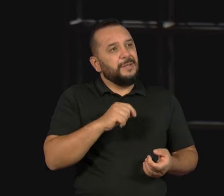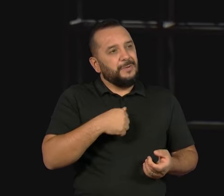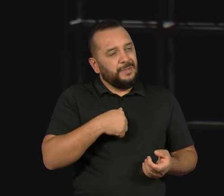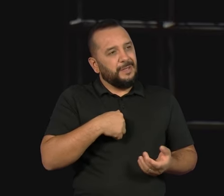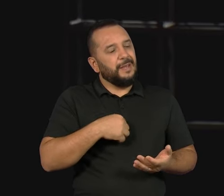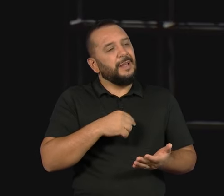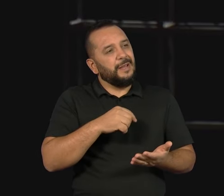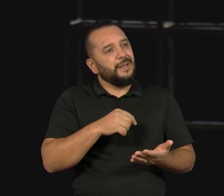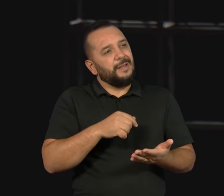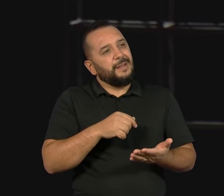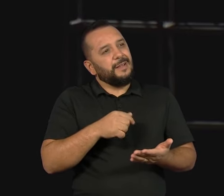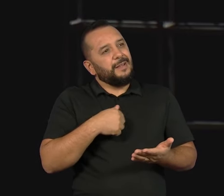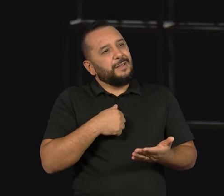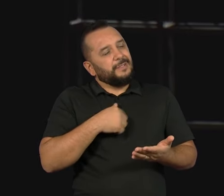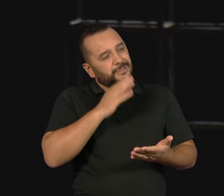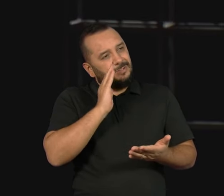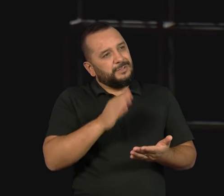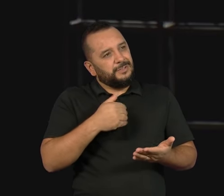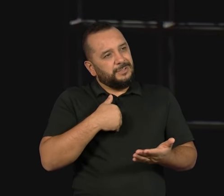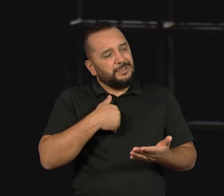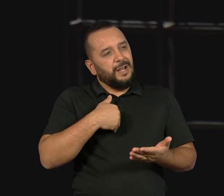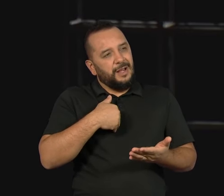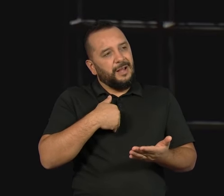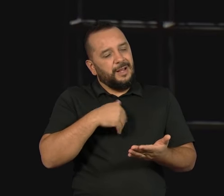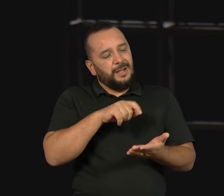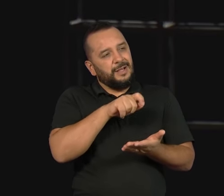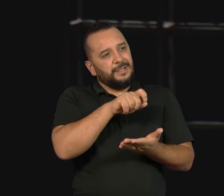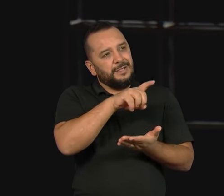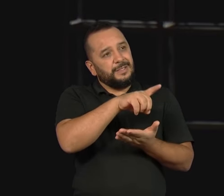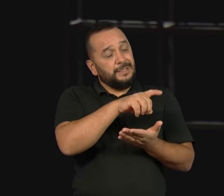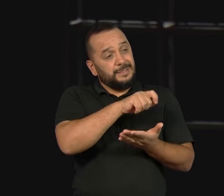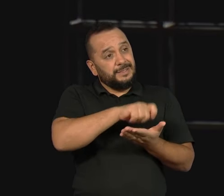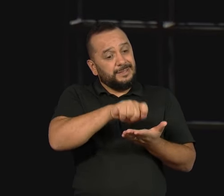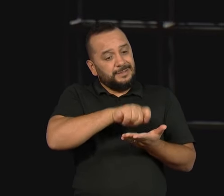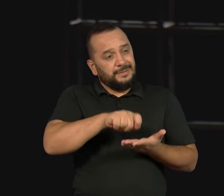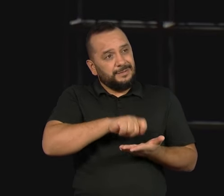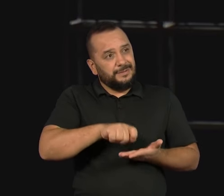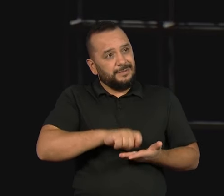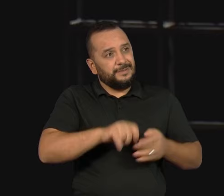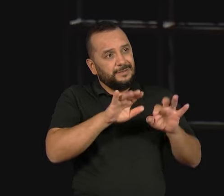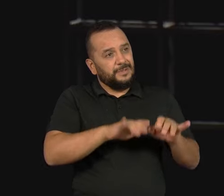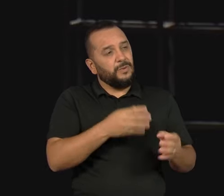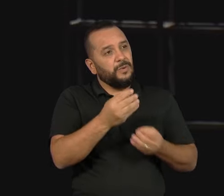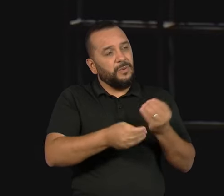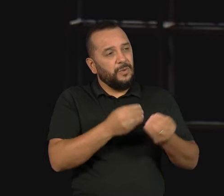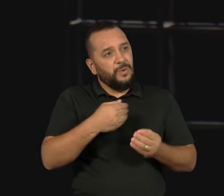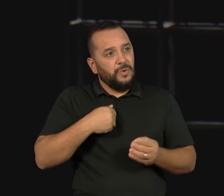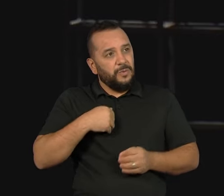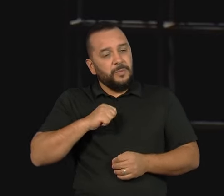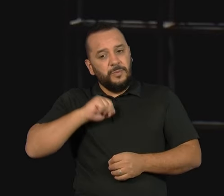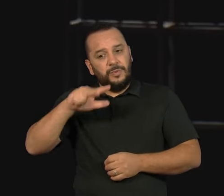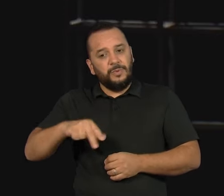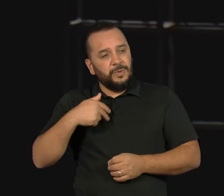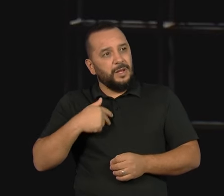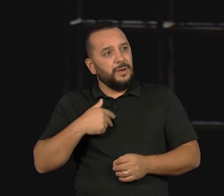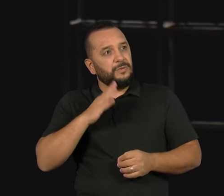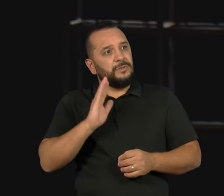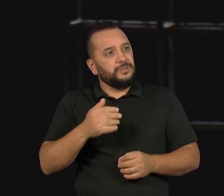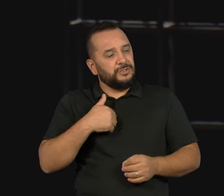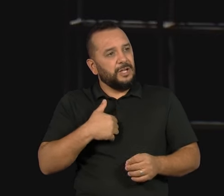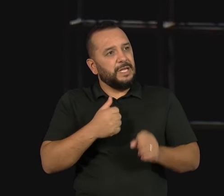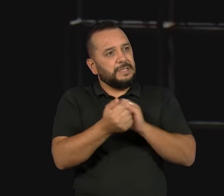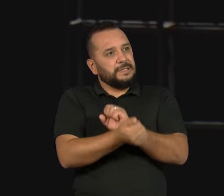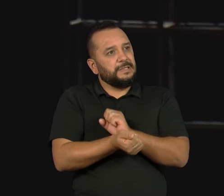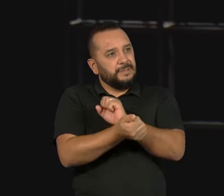descoberta portuguesa da África e de como os cronistas da época classificavam os povos africanos que encontravam nas suas viagens. O